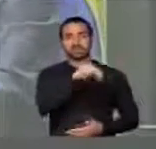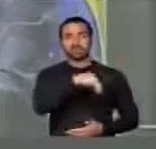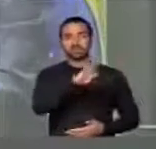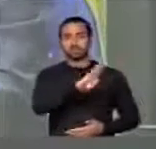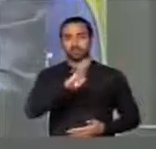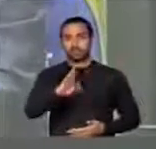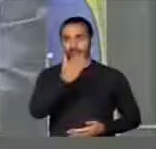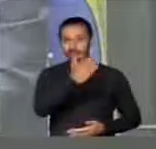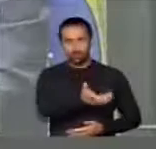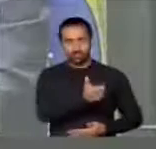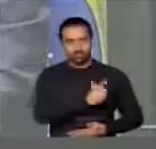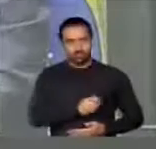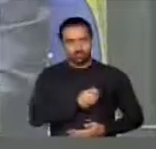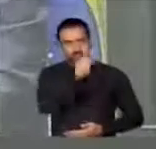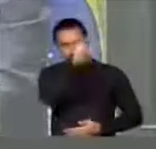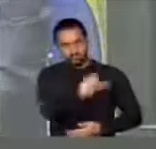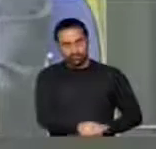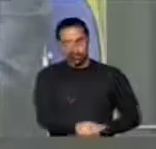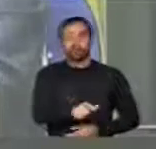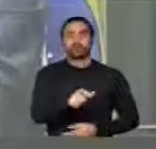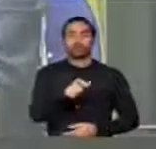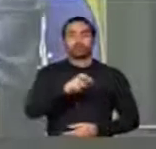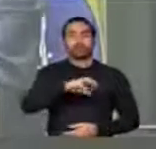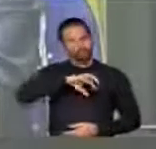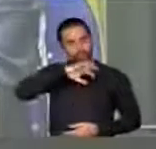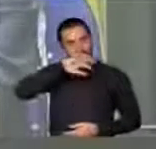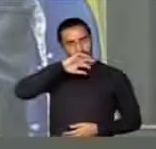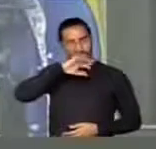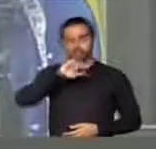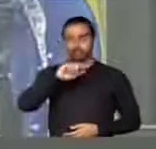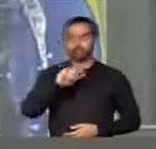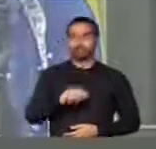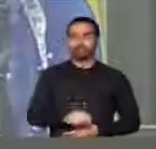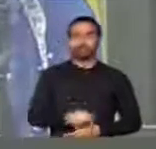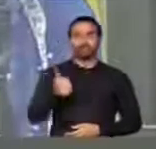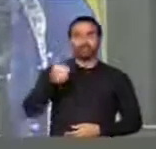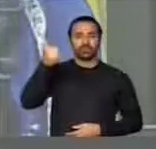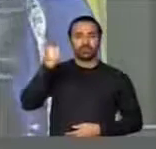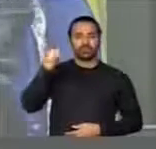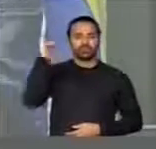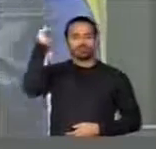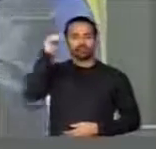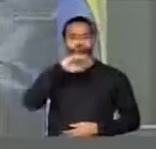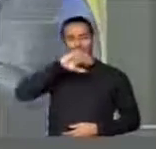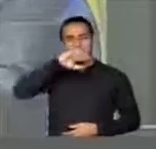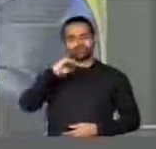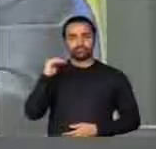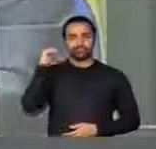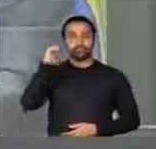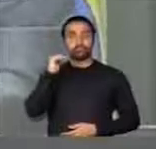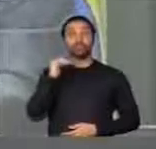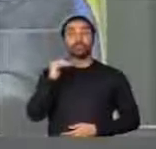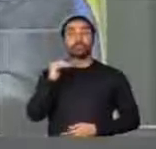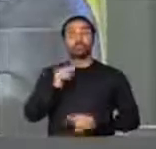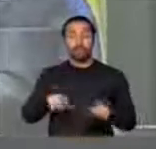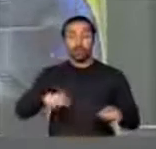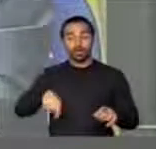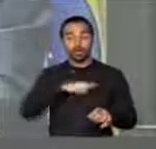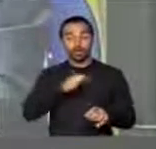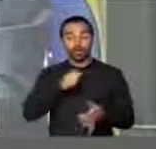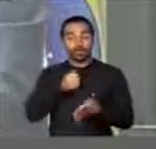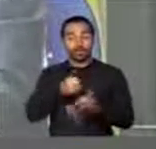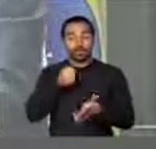na presença do senhor arcebispo, mas dizer também que nós temos a obrigação e o dever e